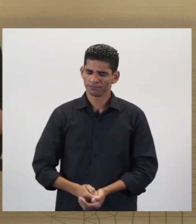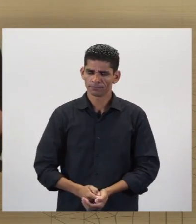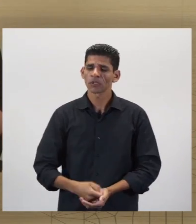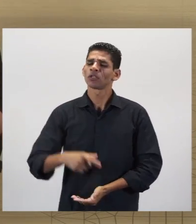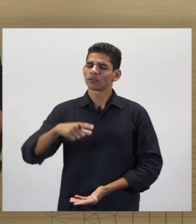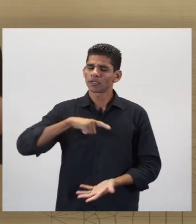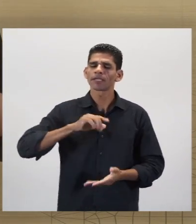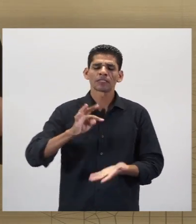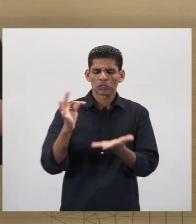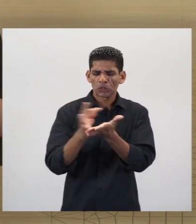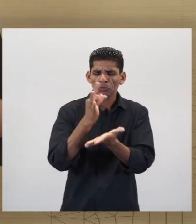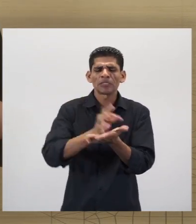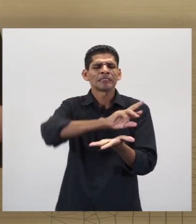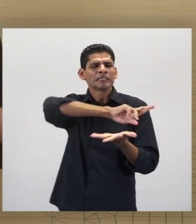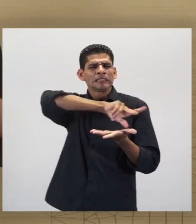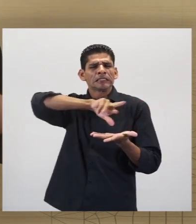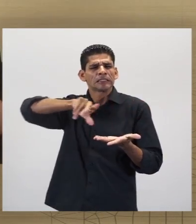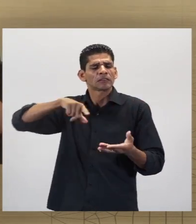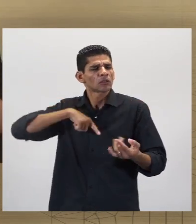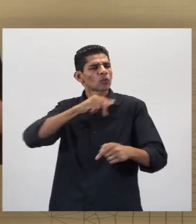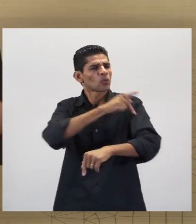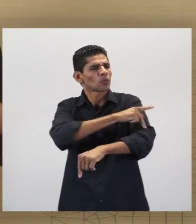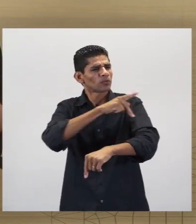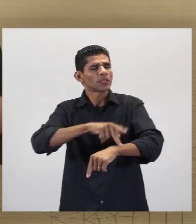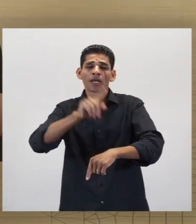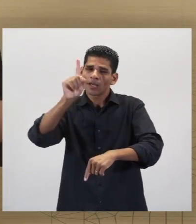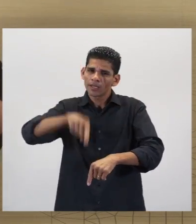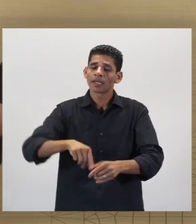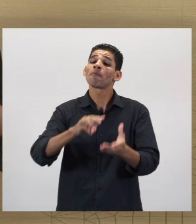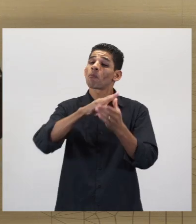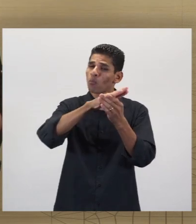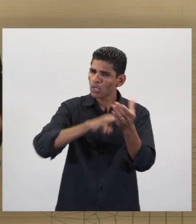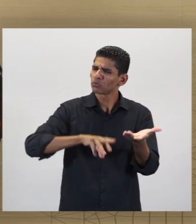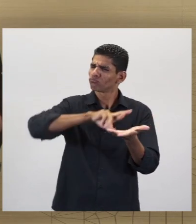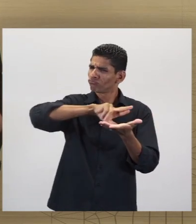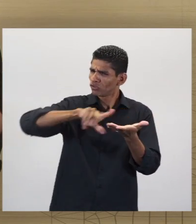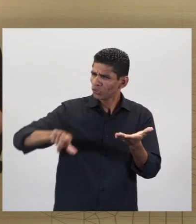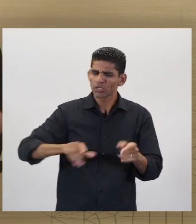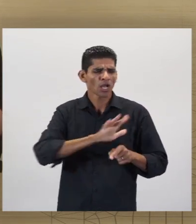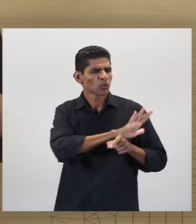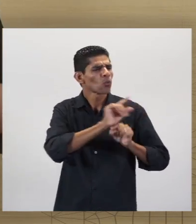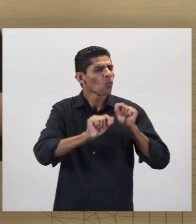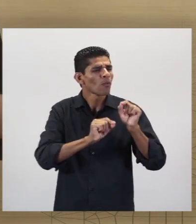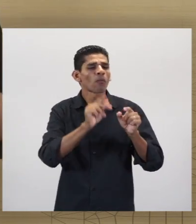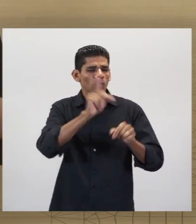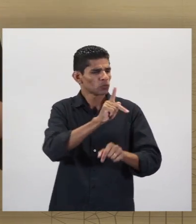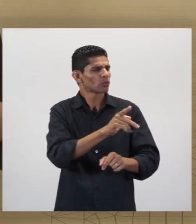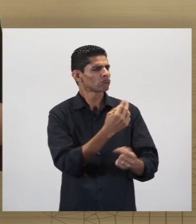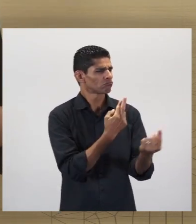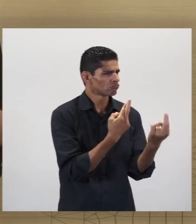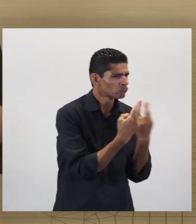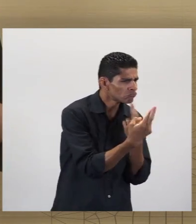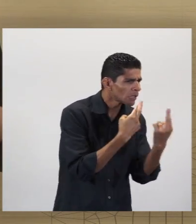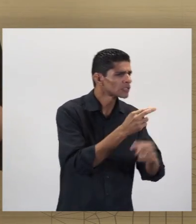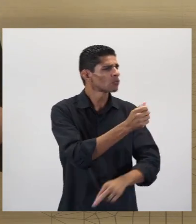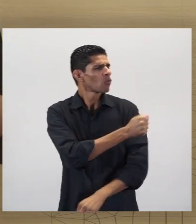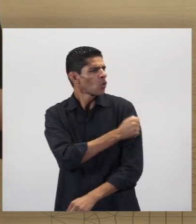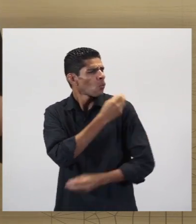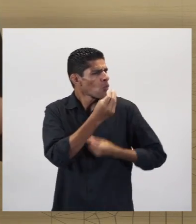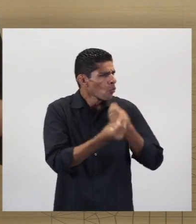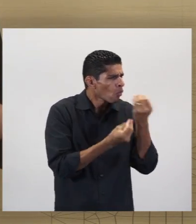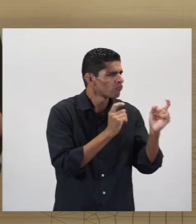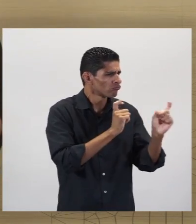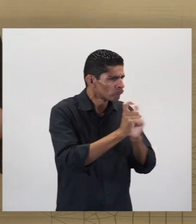teorias educativas ou pedagógicas, vários métodos, diferentes formas de relação professor-aluno e vários tipos de avaliação que o professor